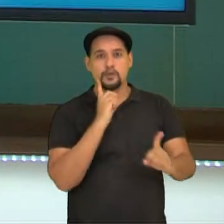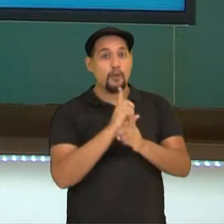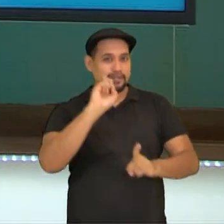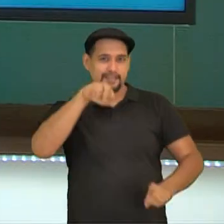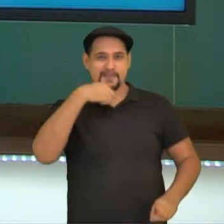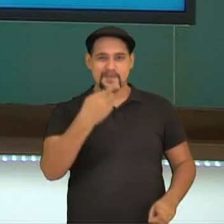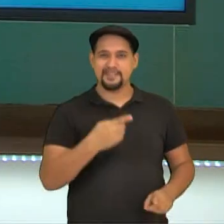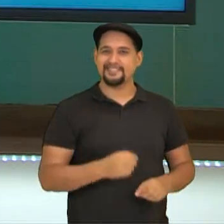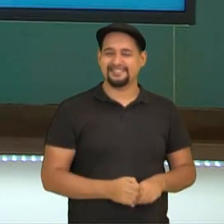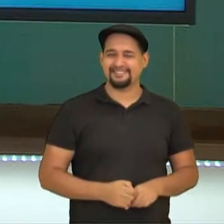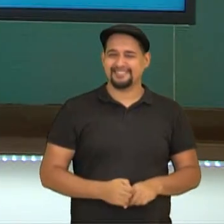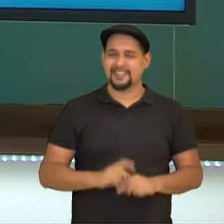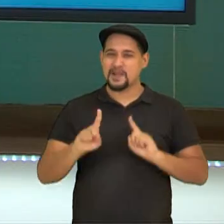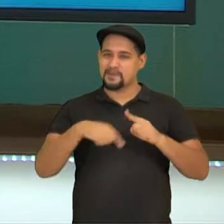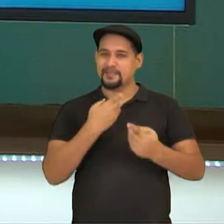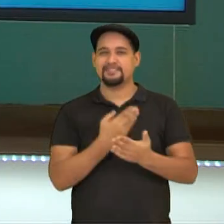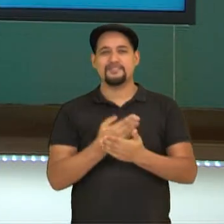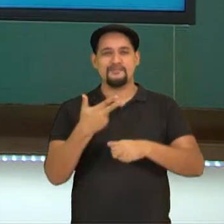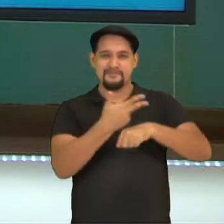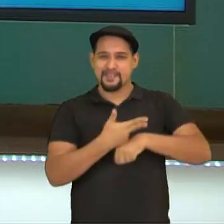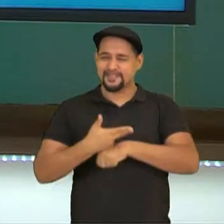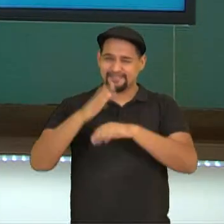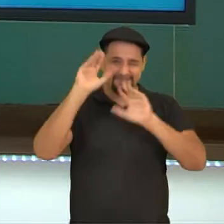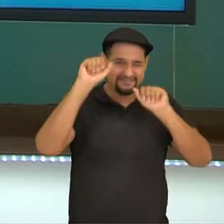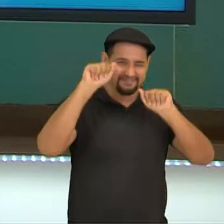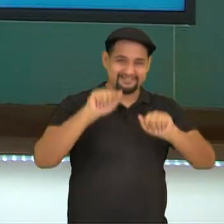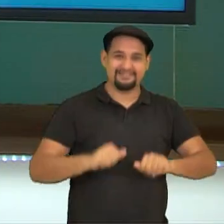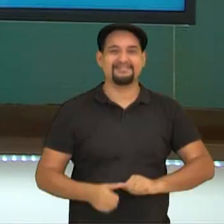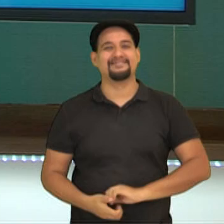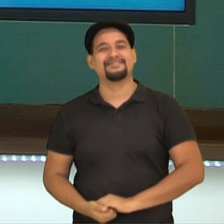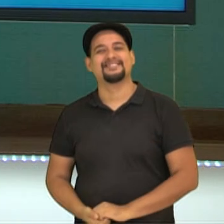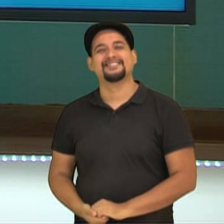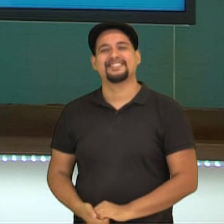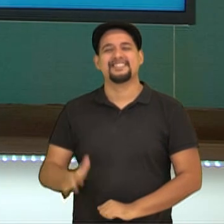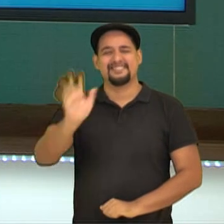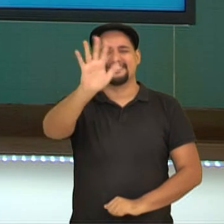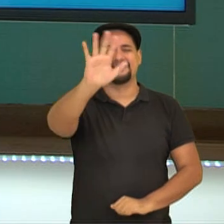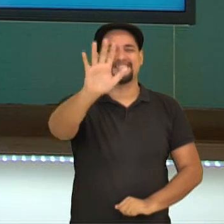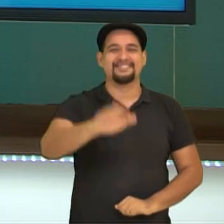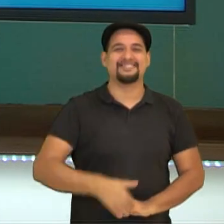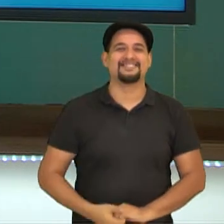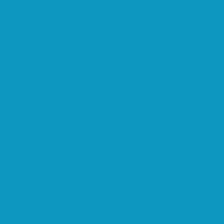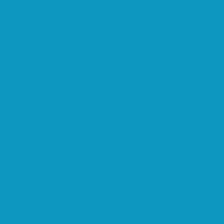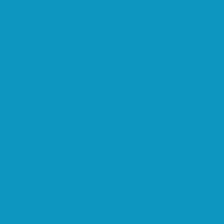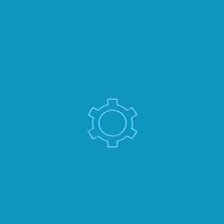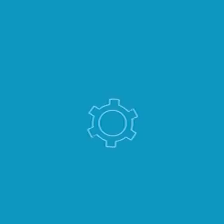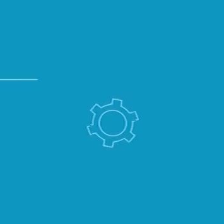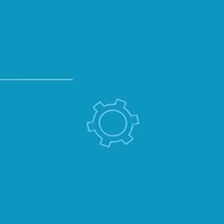encontramos nos próximos vídeos por aí. Foi! Tchau!